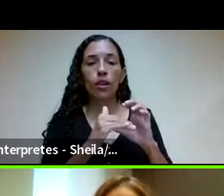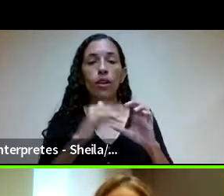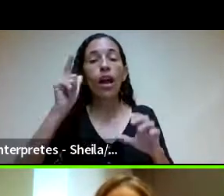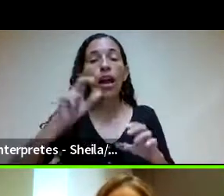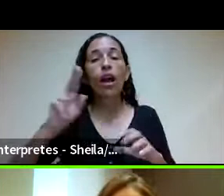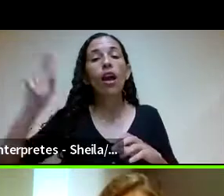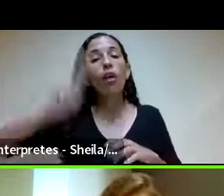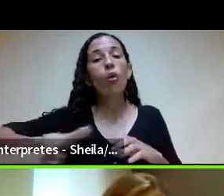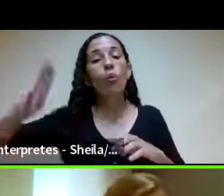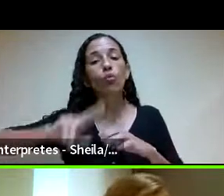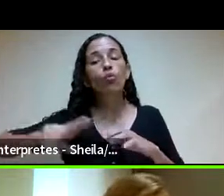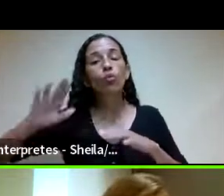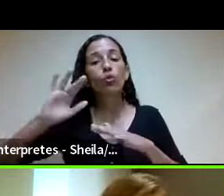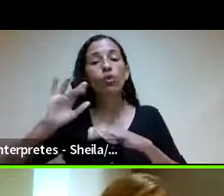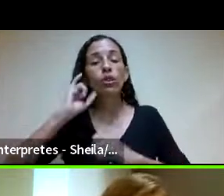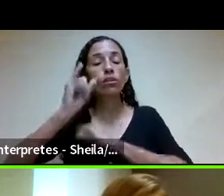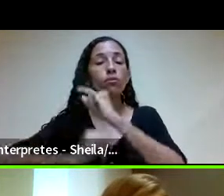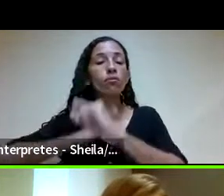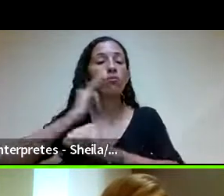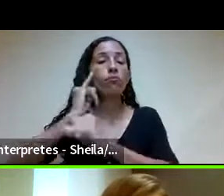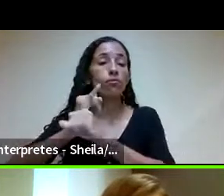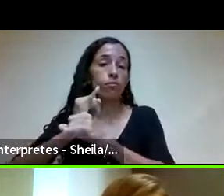da parte autora.